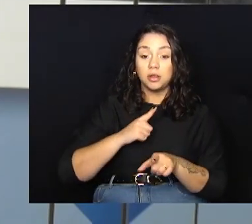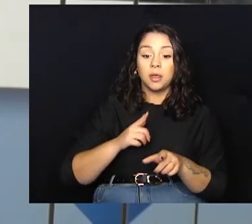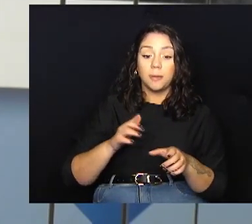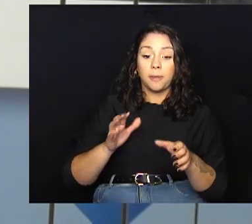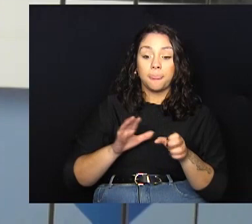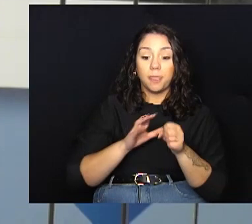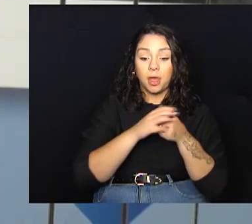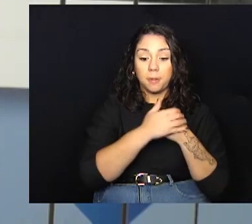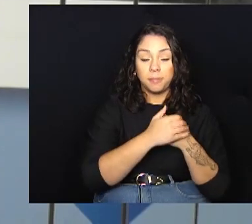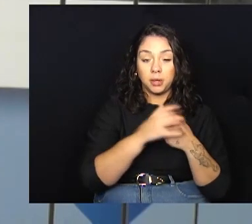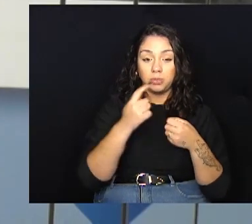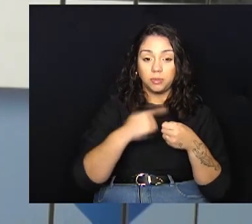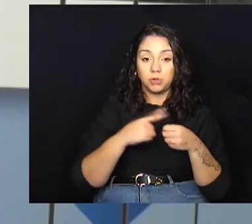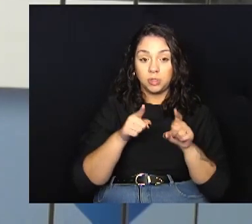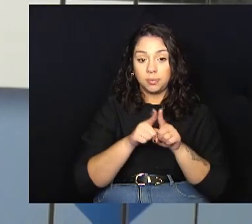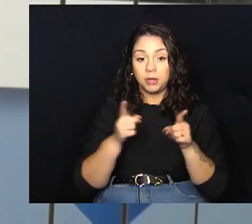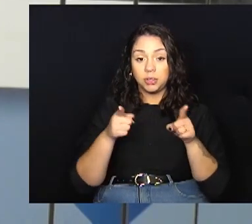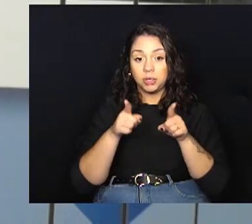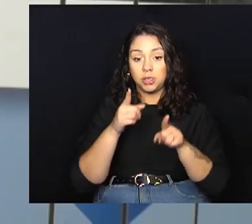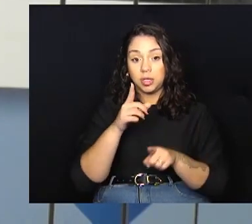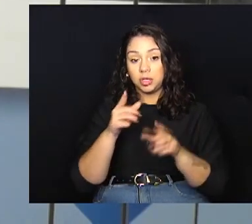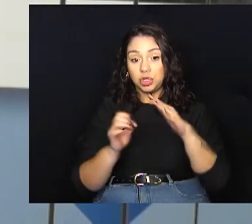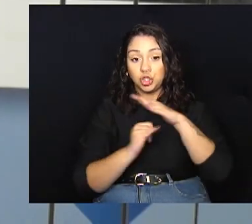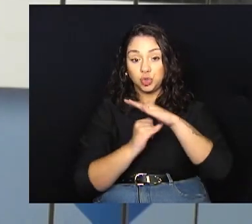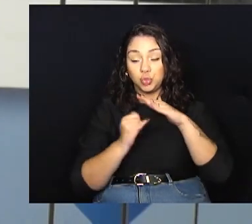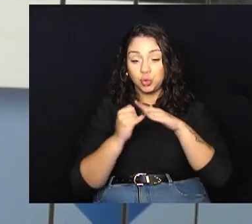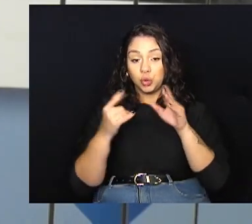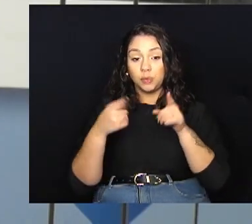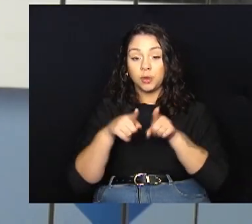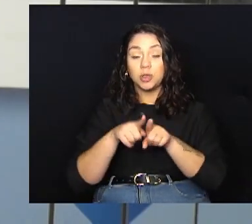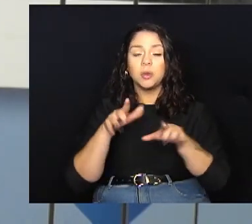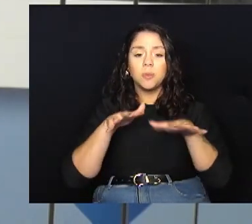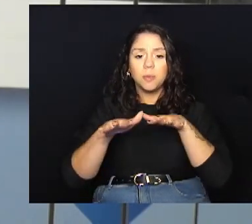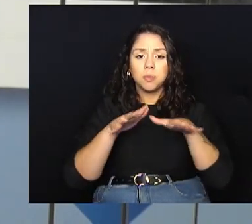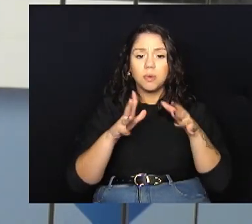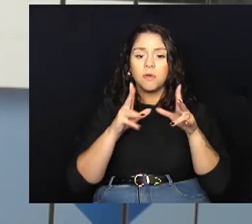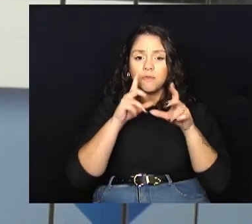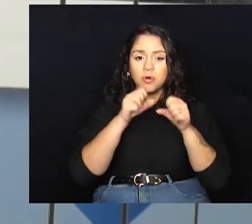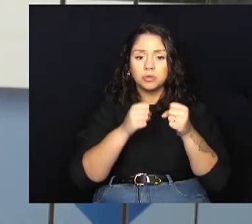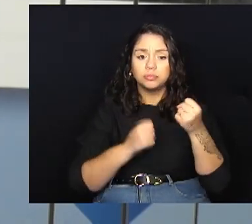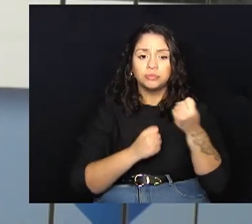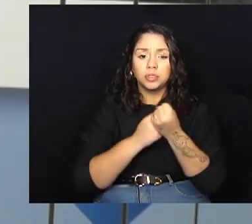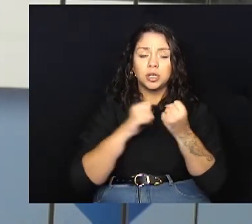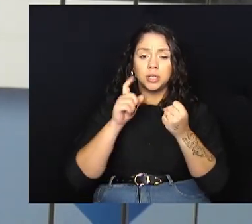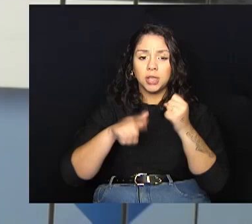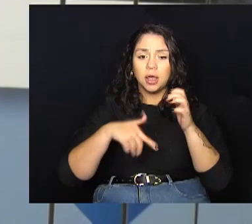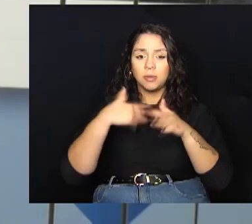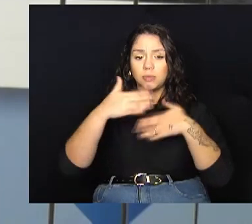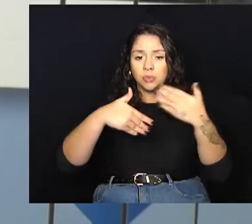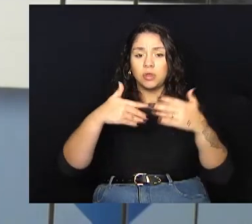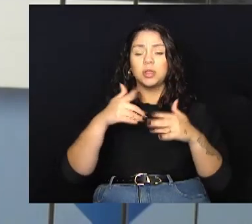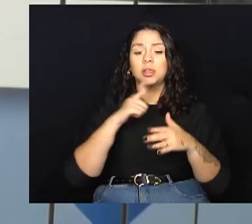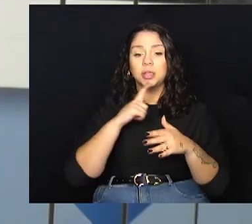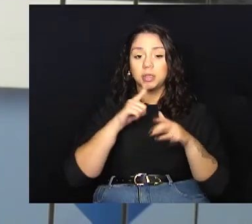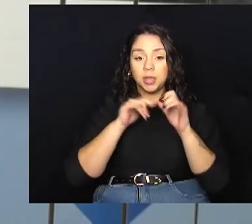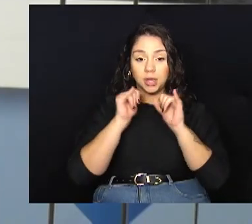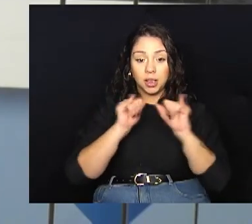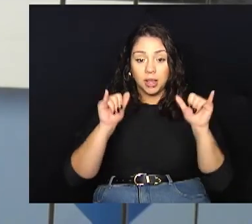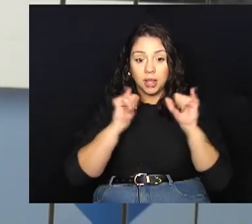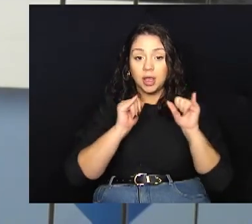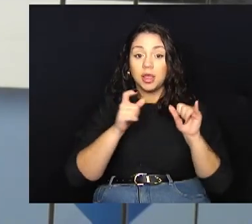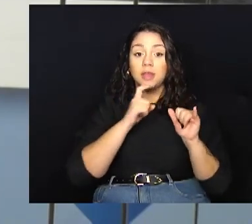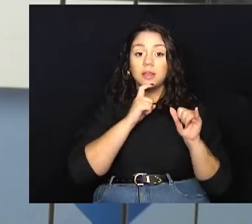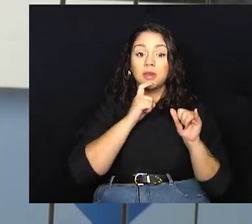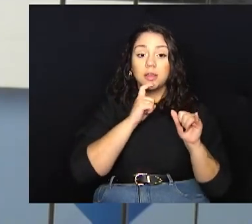entidades parceiras da prefeitura a mobilização fortalece ações como a operação inverno inclusive que nós tivemos na última semana